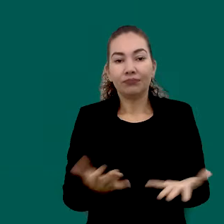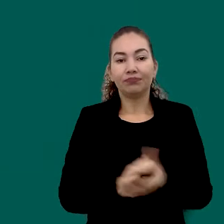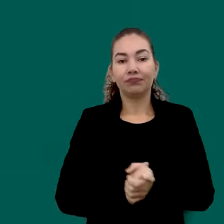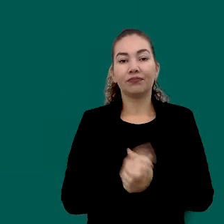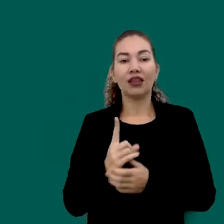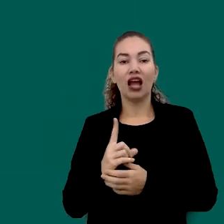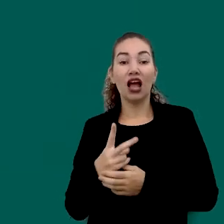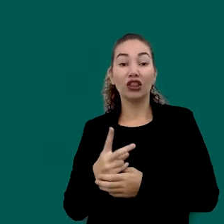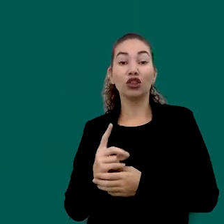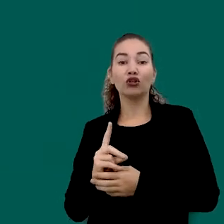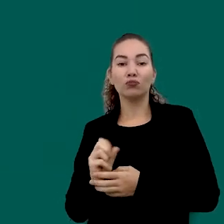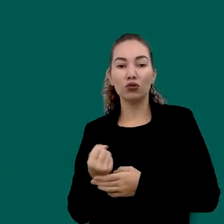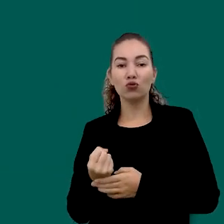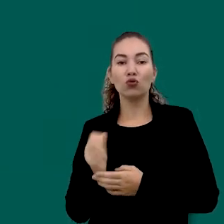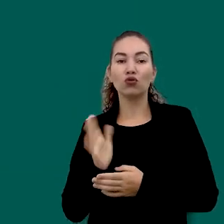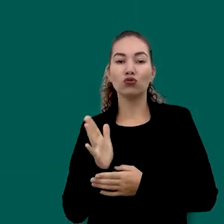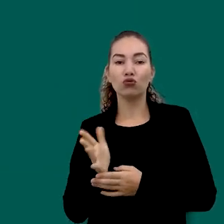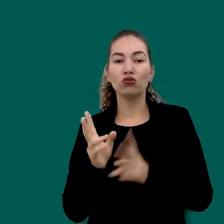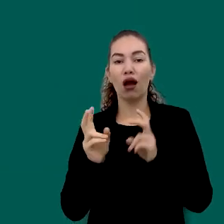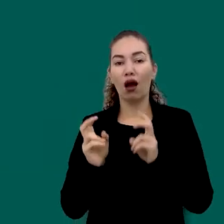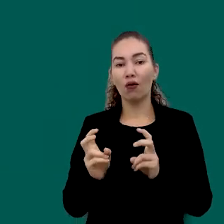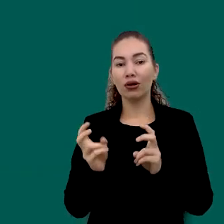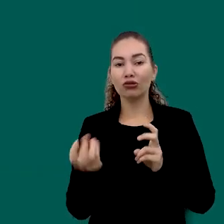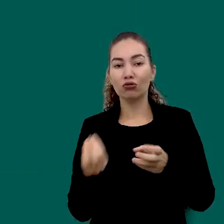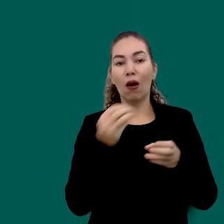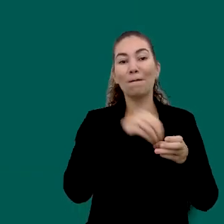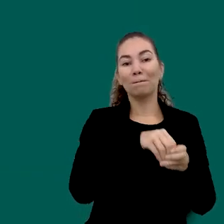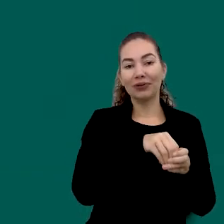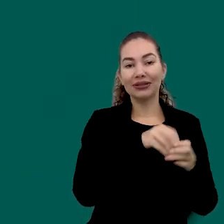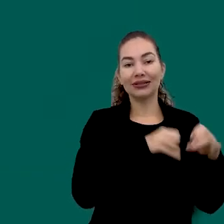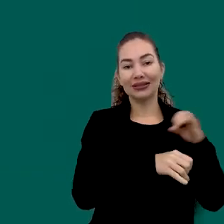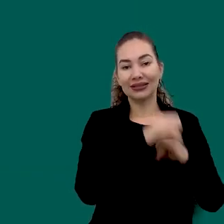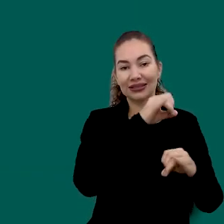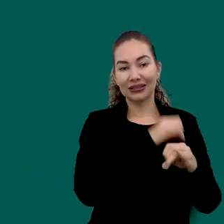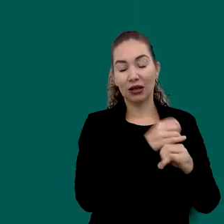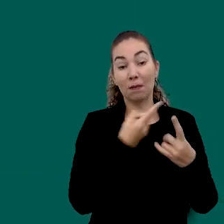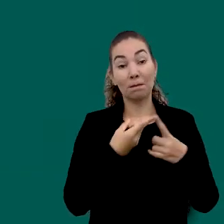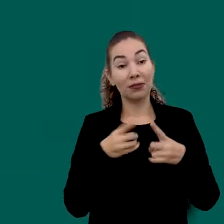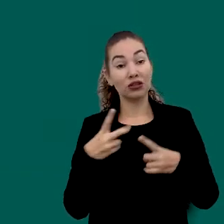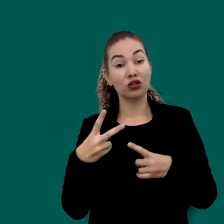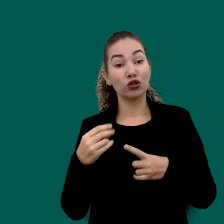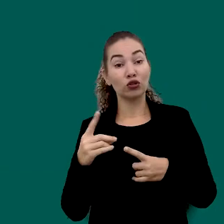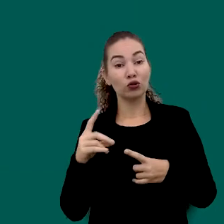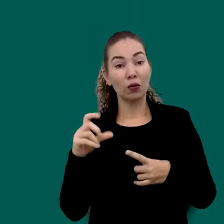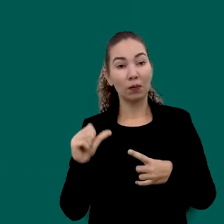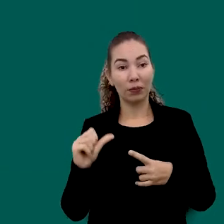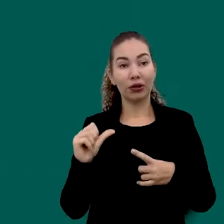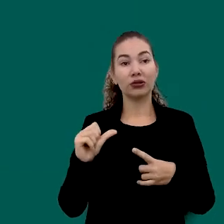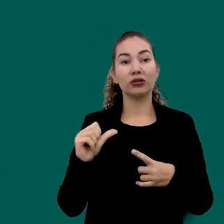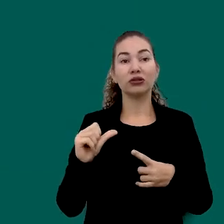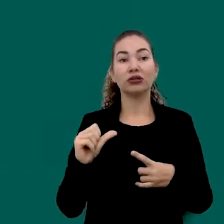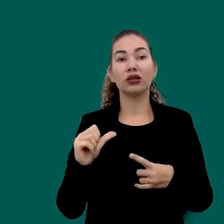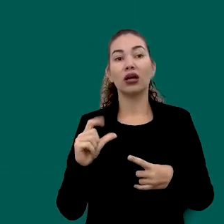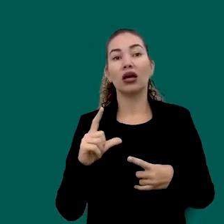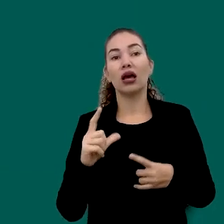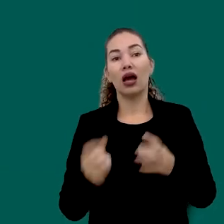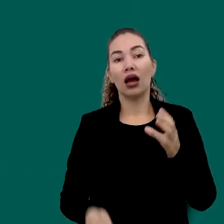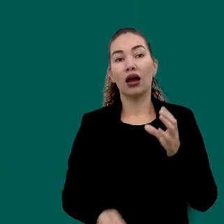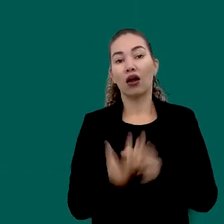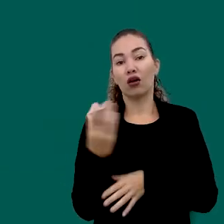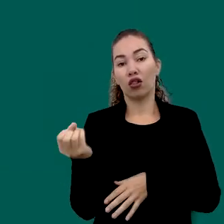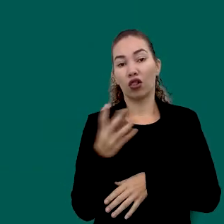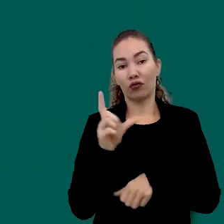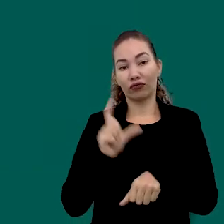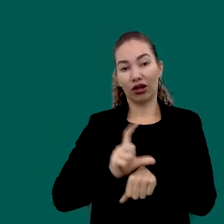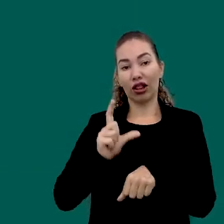a gente já estava com a questão de ir para o digital, né? Só que em 2019, final de 2019, a gente inaugurou a nova loja,